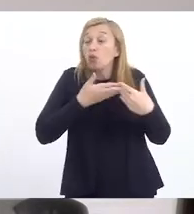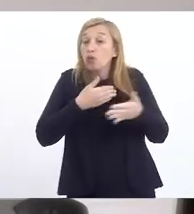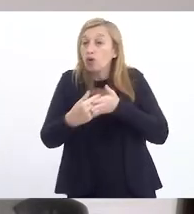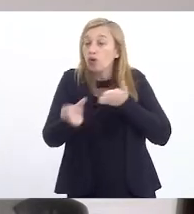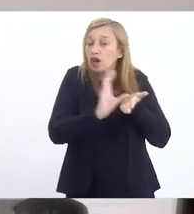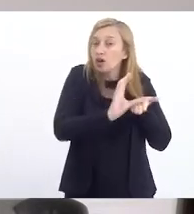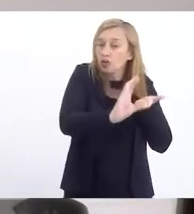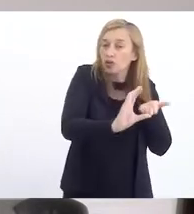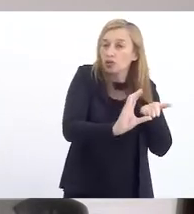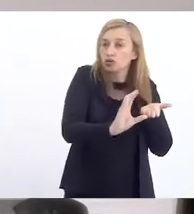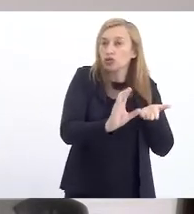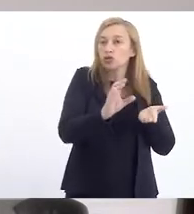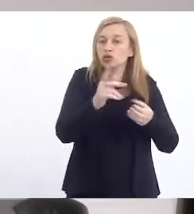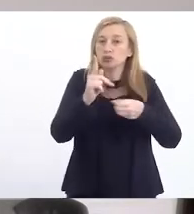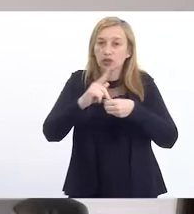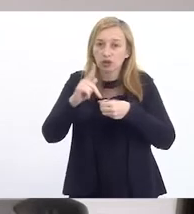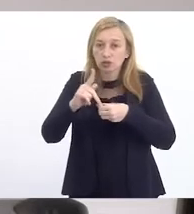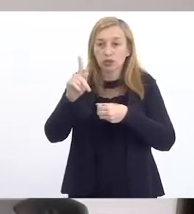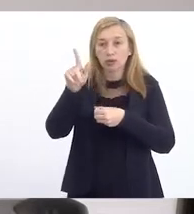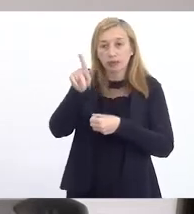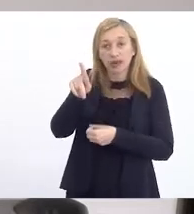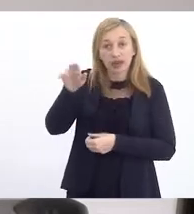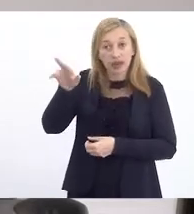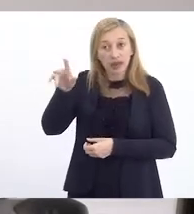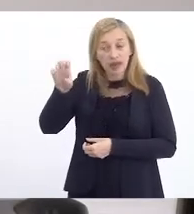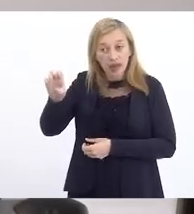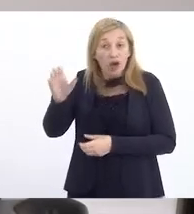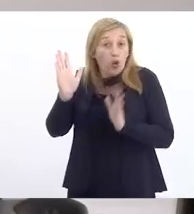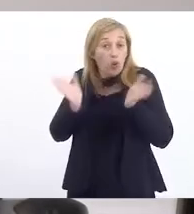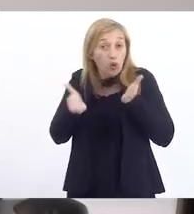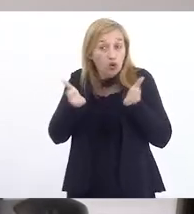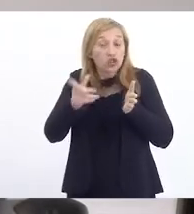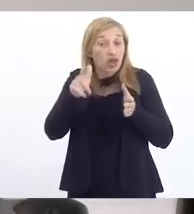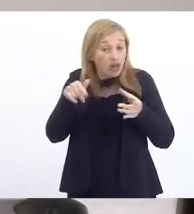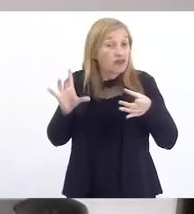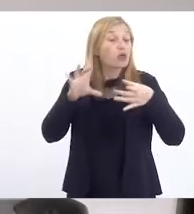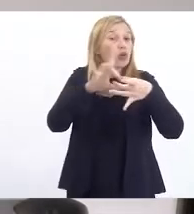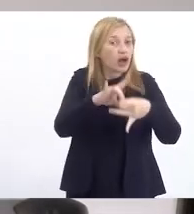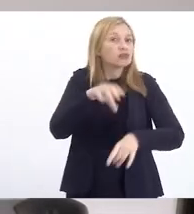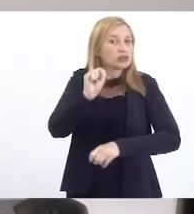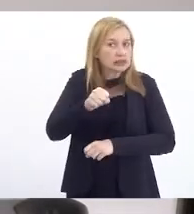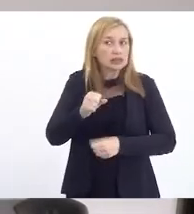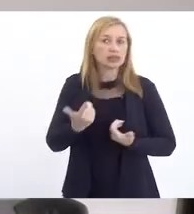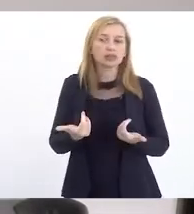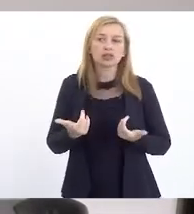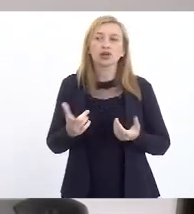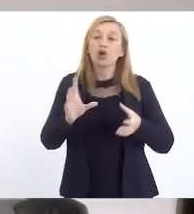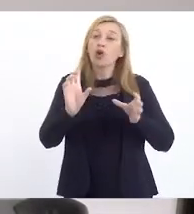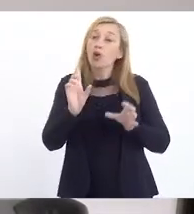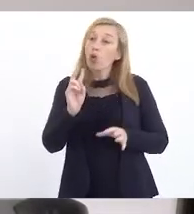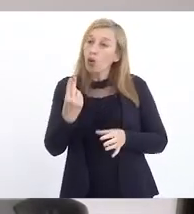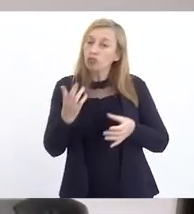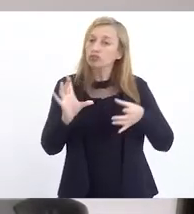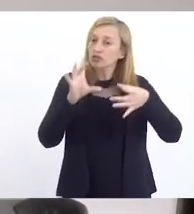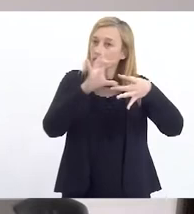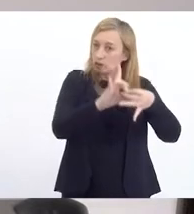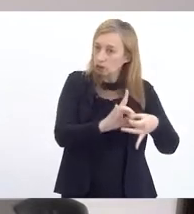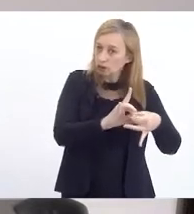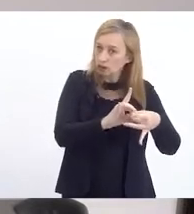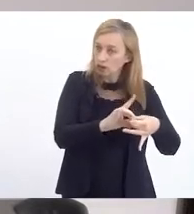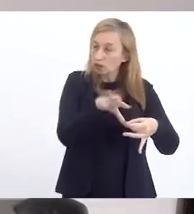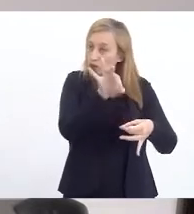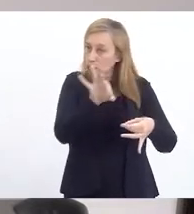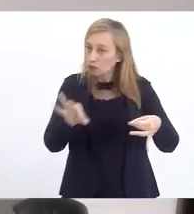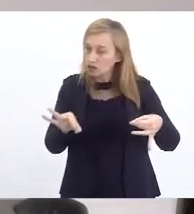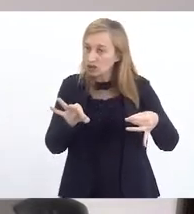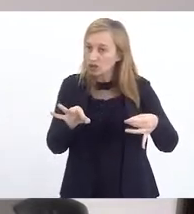do ROED-PE, hoje, são totalmente vinculados. Ou está vinculado um percentual